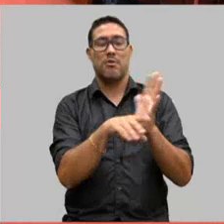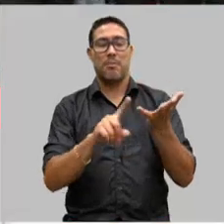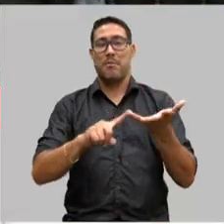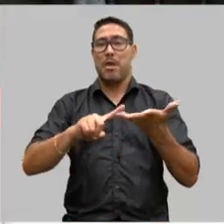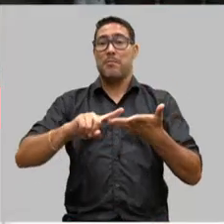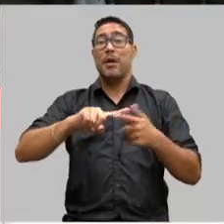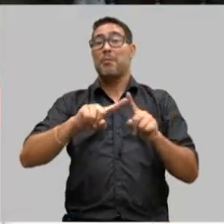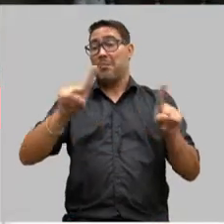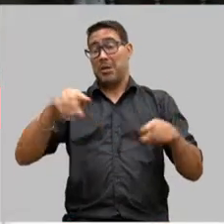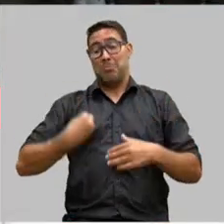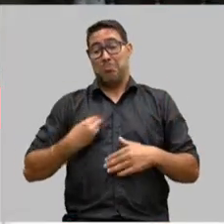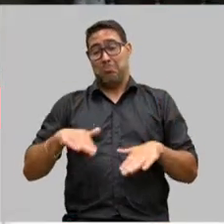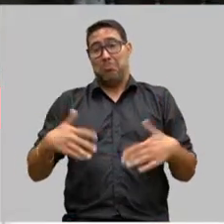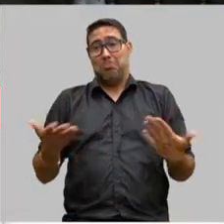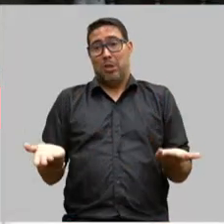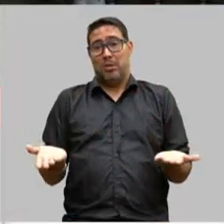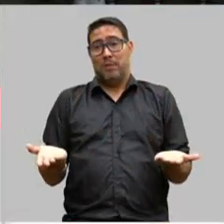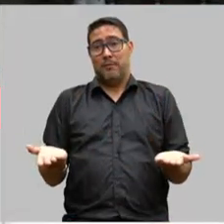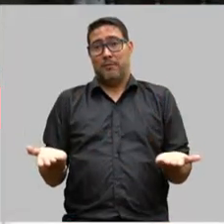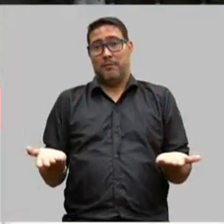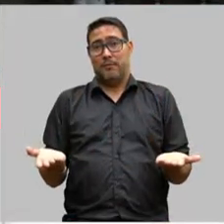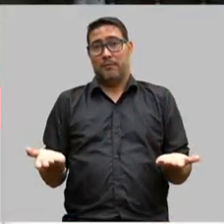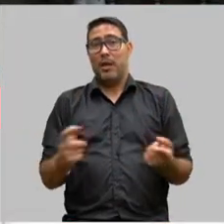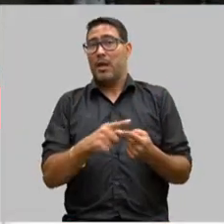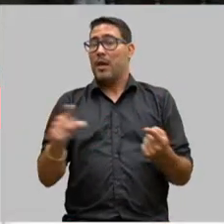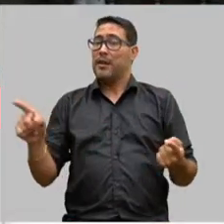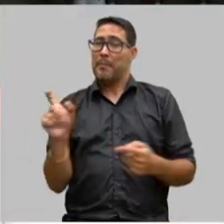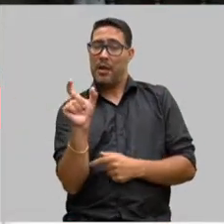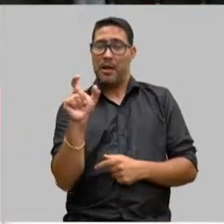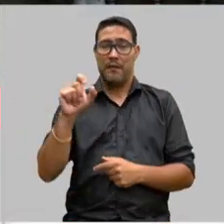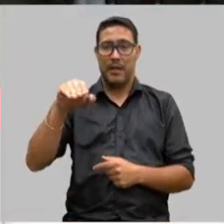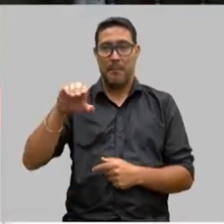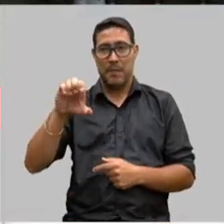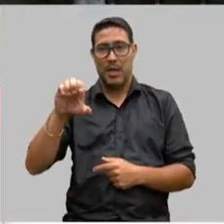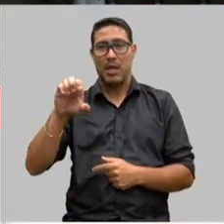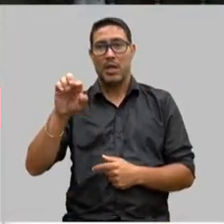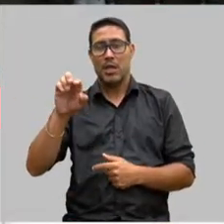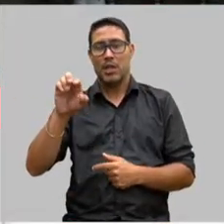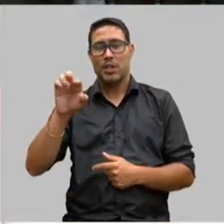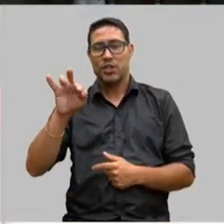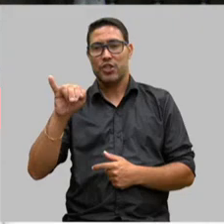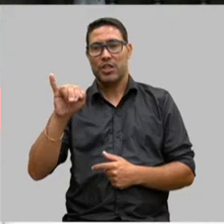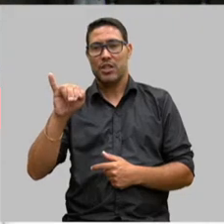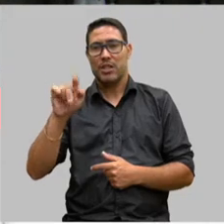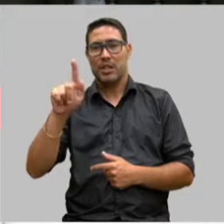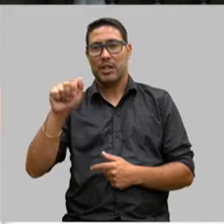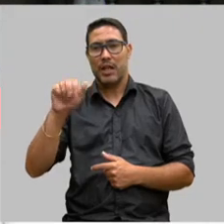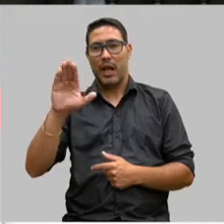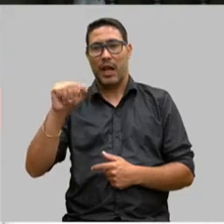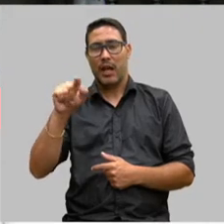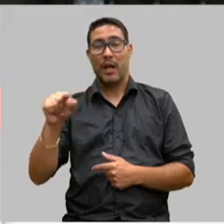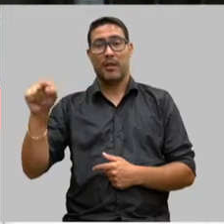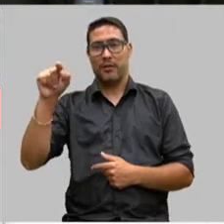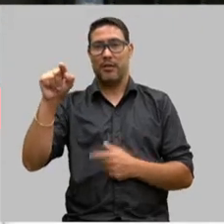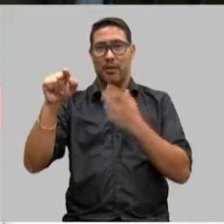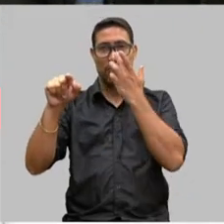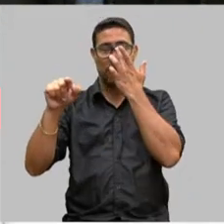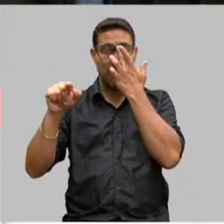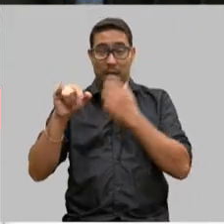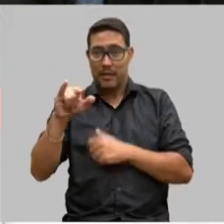Então, tá. Essa palavra mitigação me dói muito. Como se a gente pudesse mitigar o